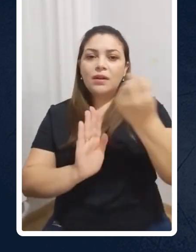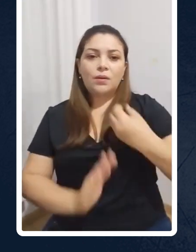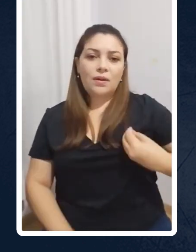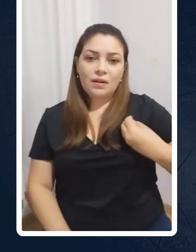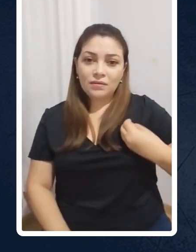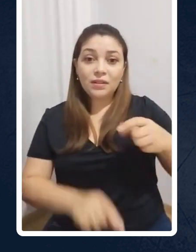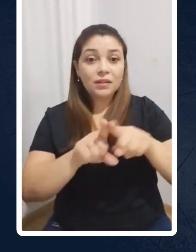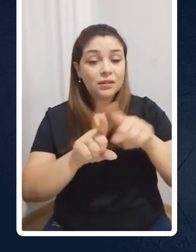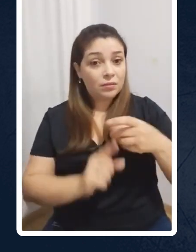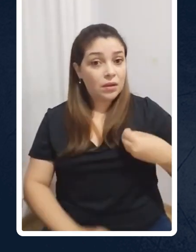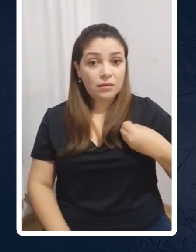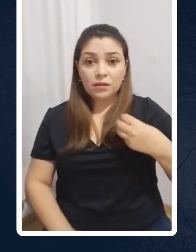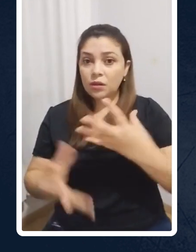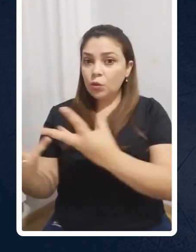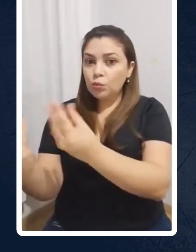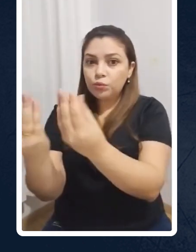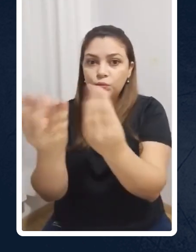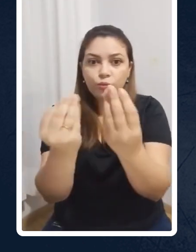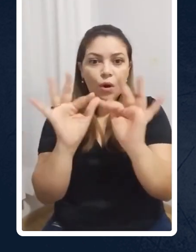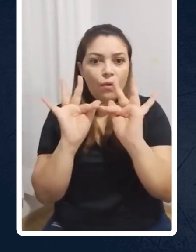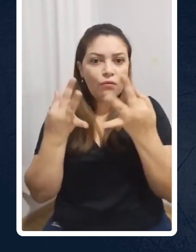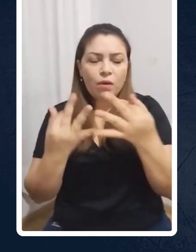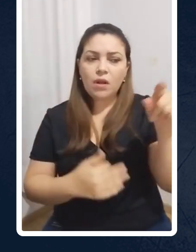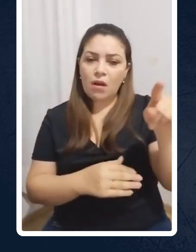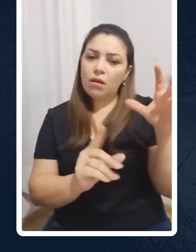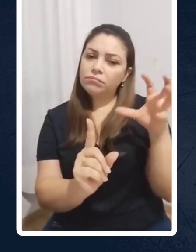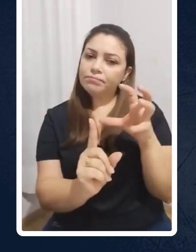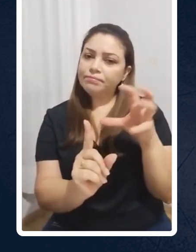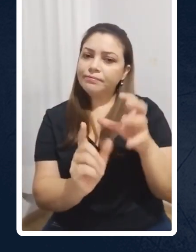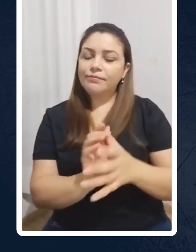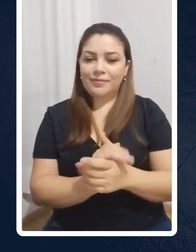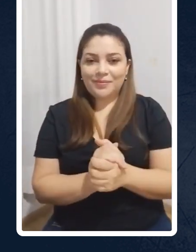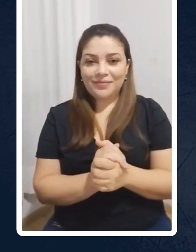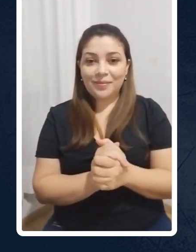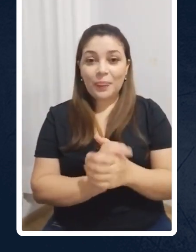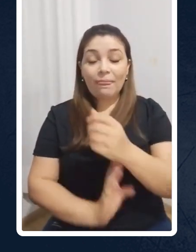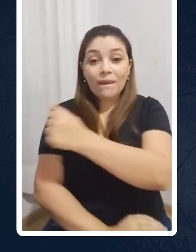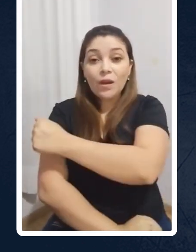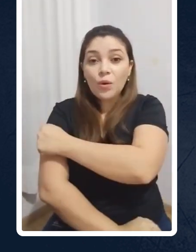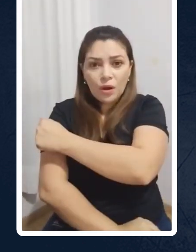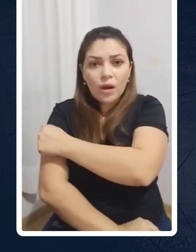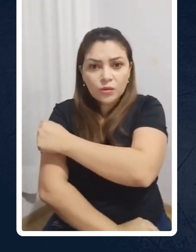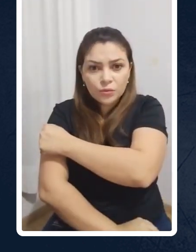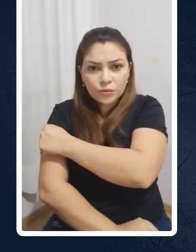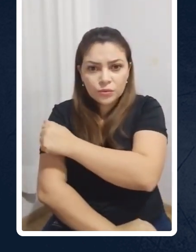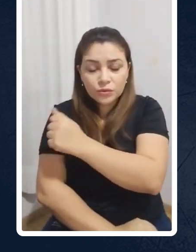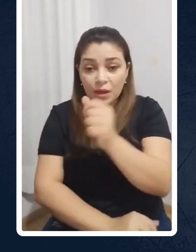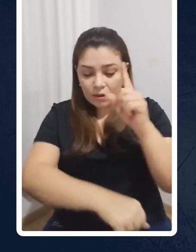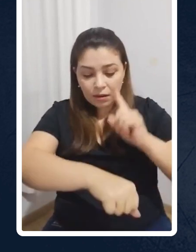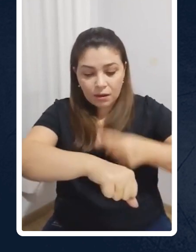Os alunos levaram 2 meses para me dar o meu sinal. E eu, tranquila. Eles